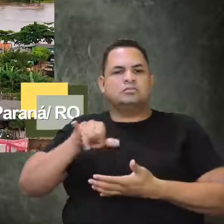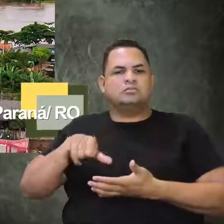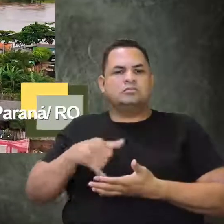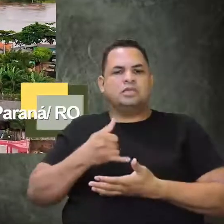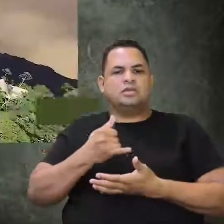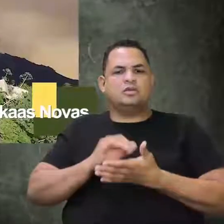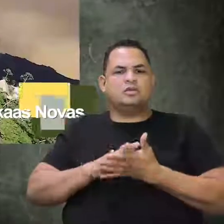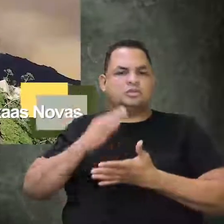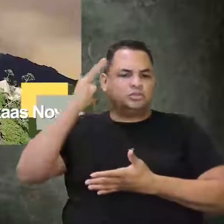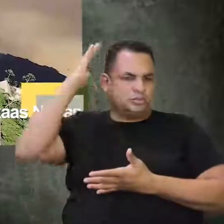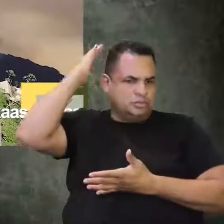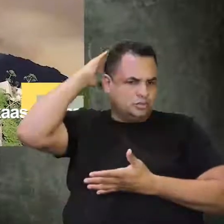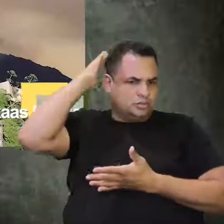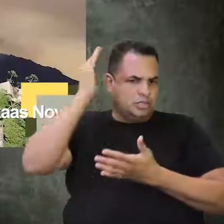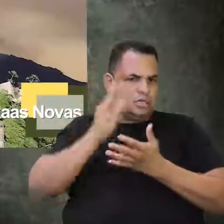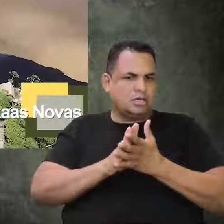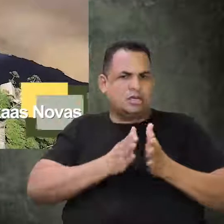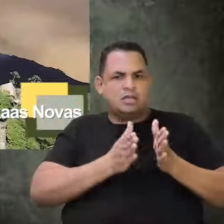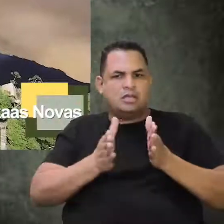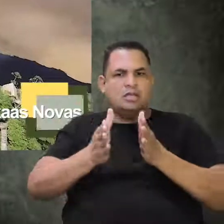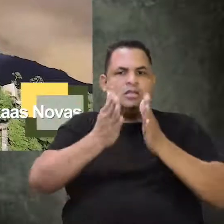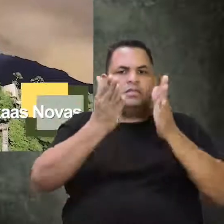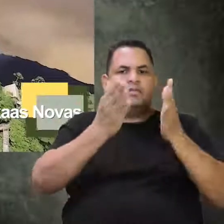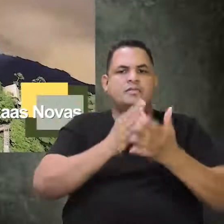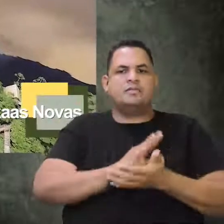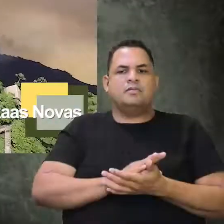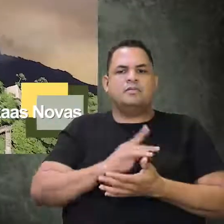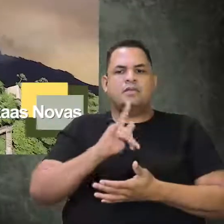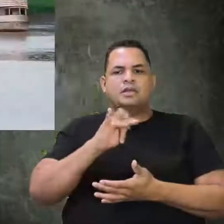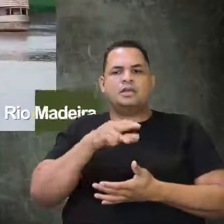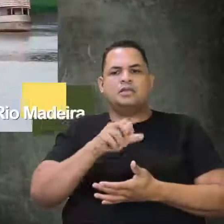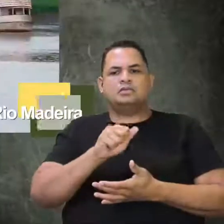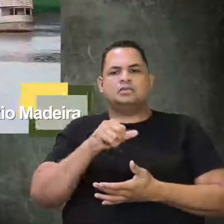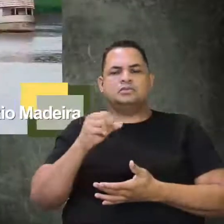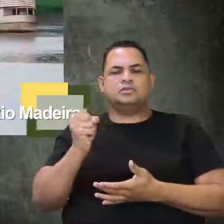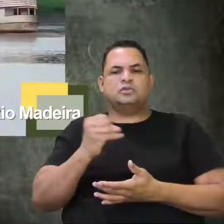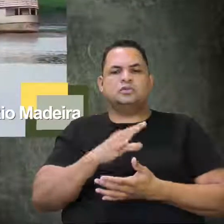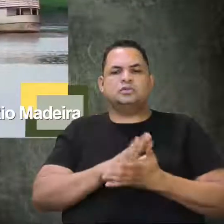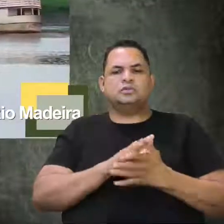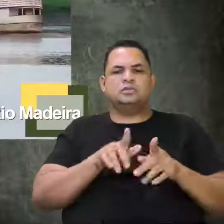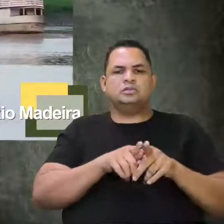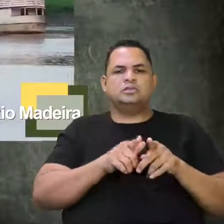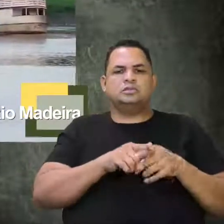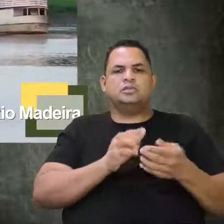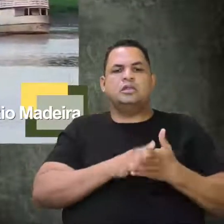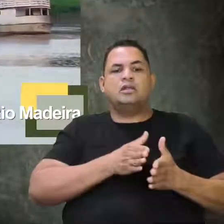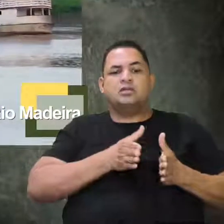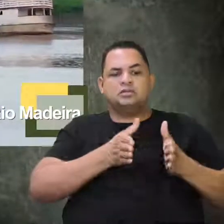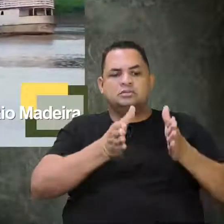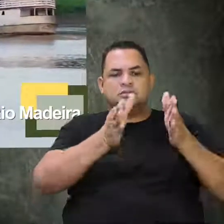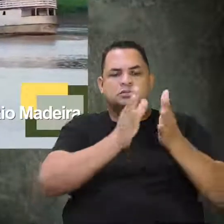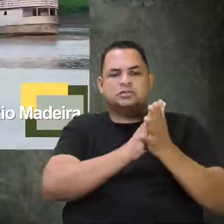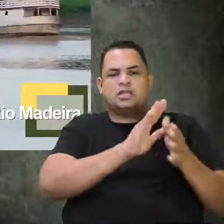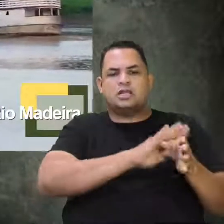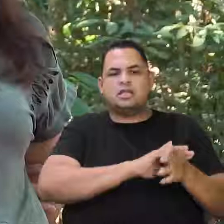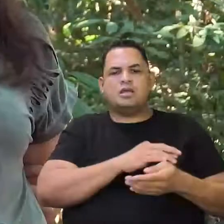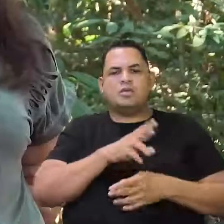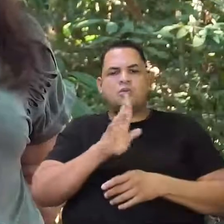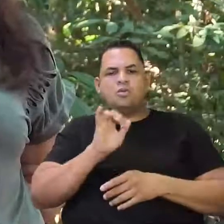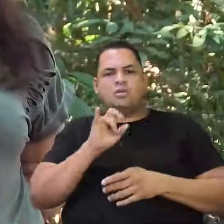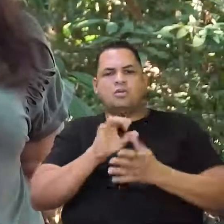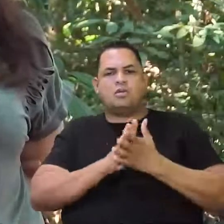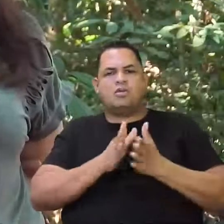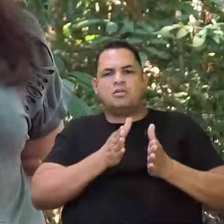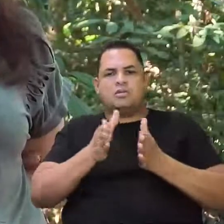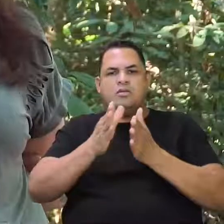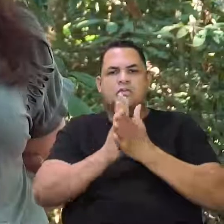outra espécie, abaixo do Pacaás Novos tem outra, na margem esquerda do Madeira a gente tem 2 outras, mas